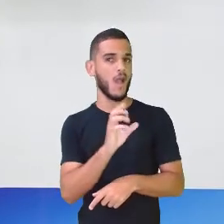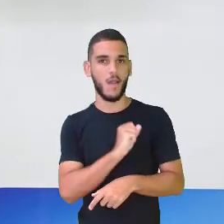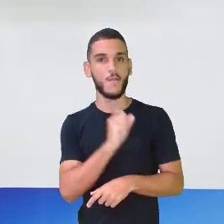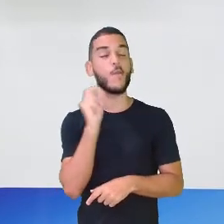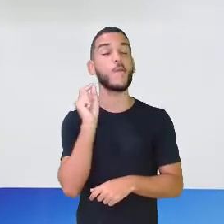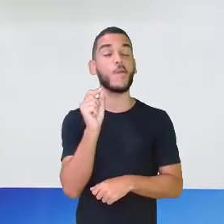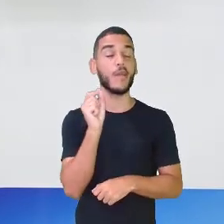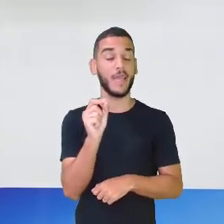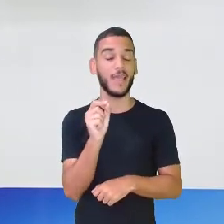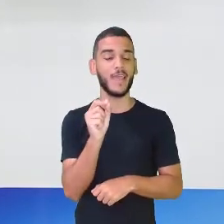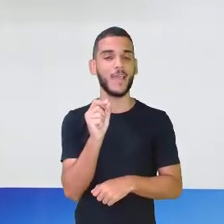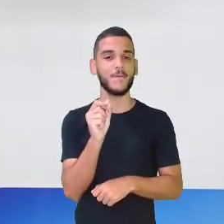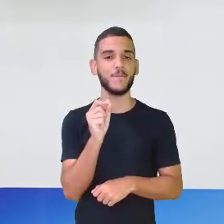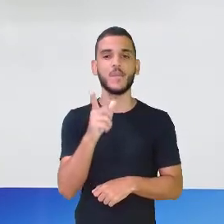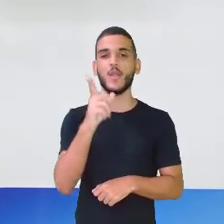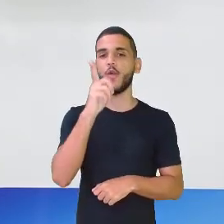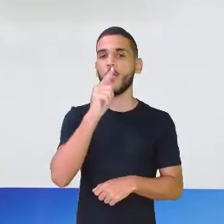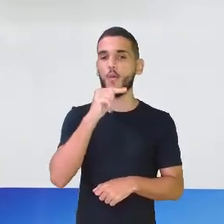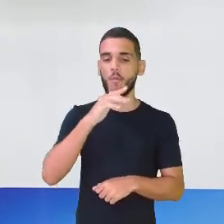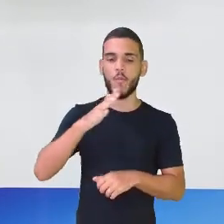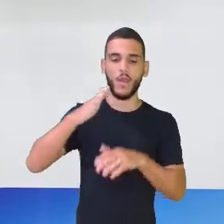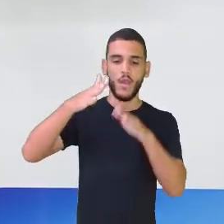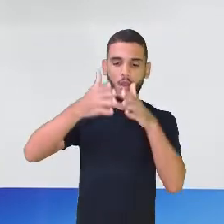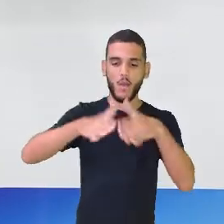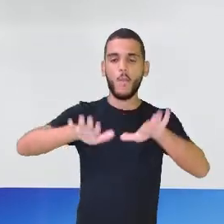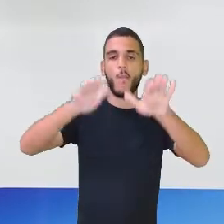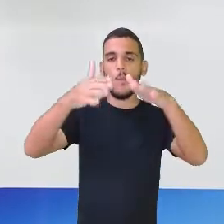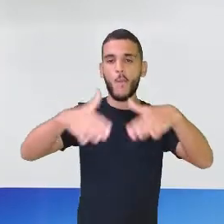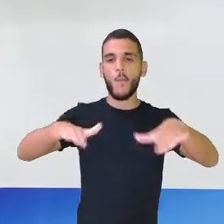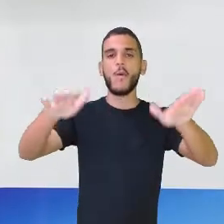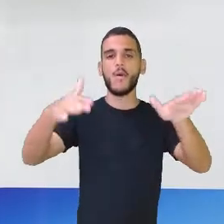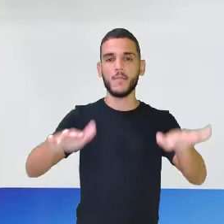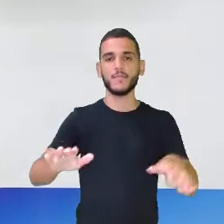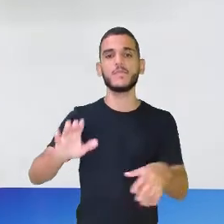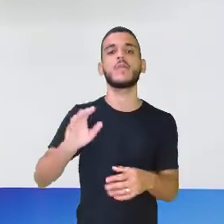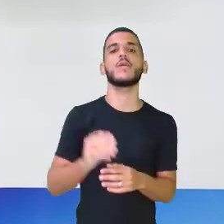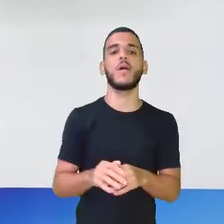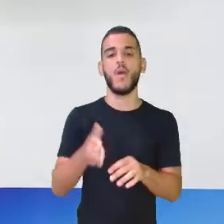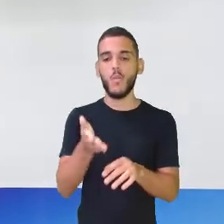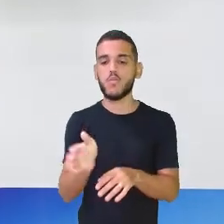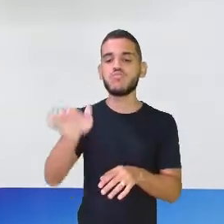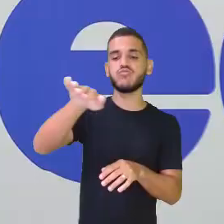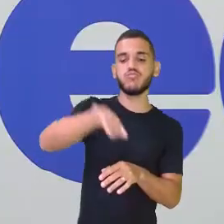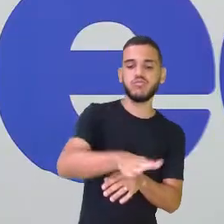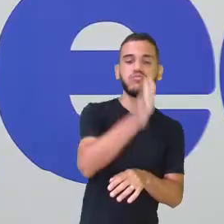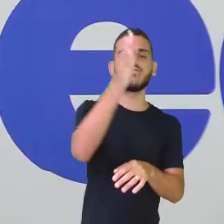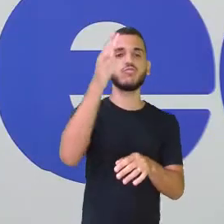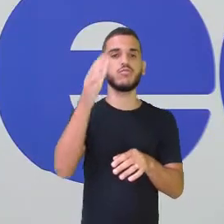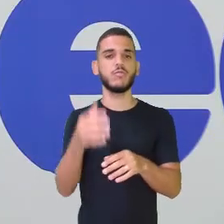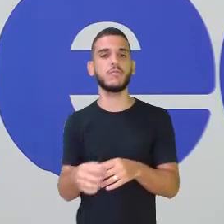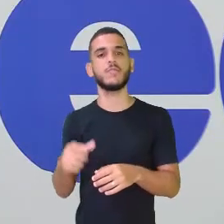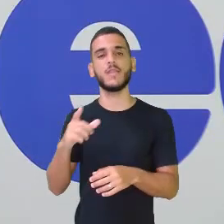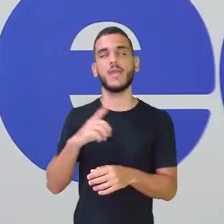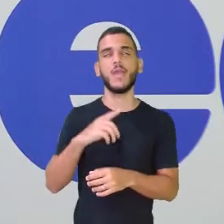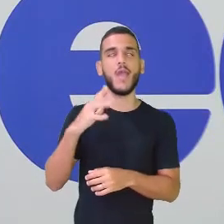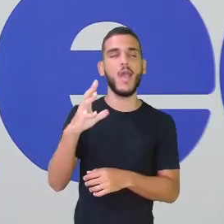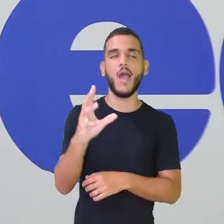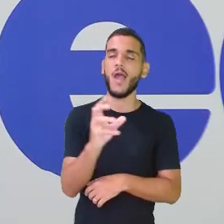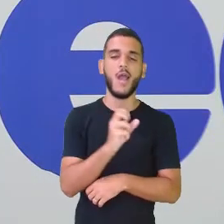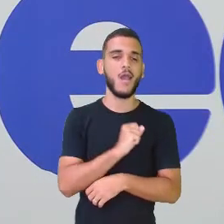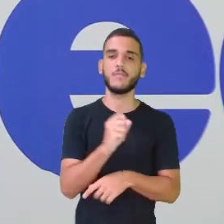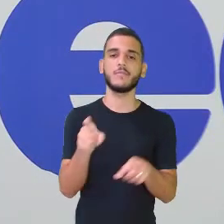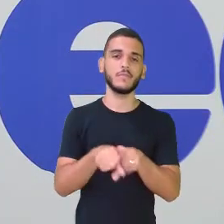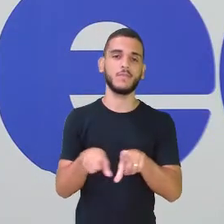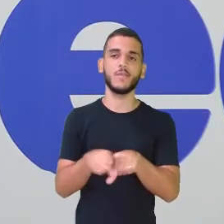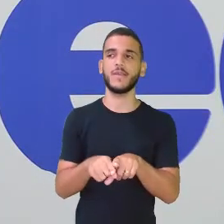Quais são os sons que vocês gostam? Vocês estão falando alguma coisa aí, professora Kedma? Ou estão tudo paradinho ainda? Eu acho que eles estão prestando bem atenção